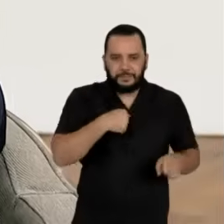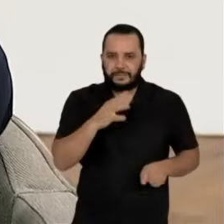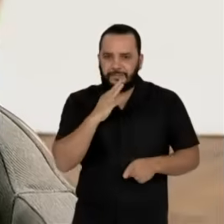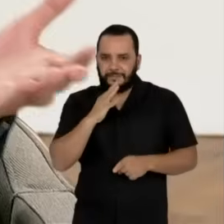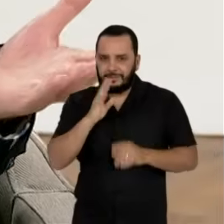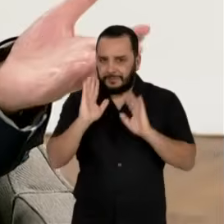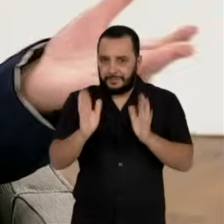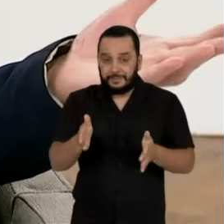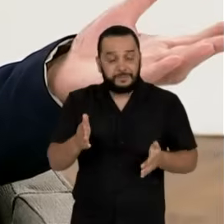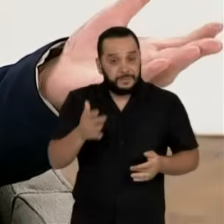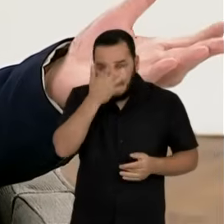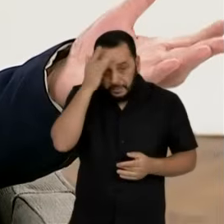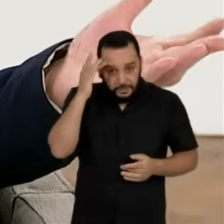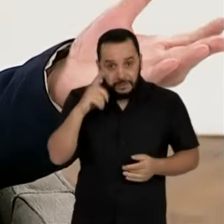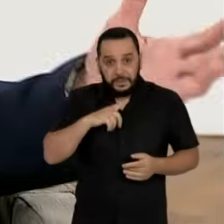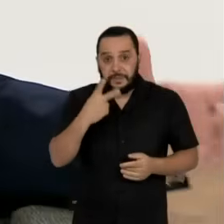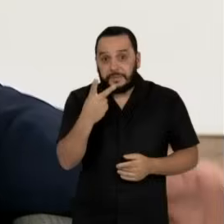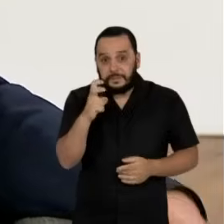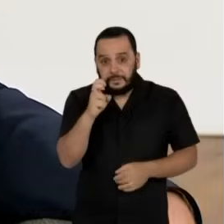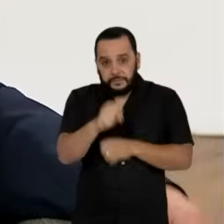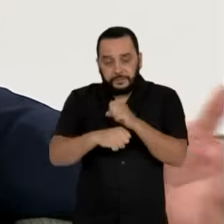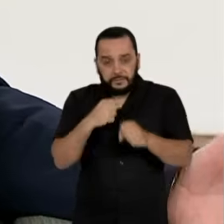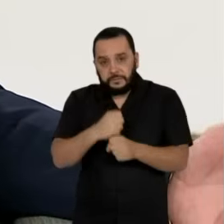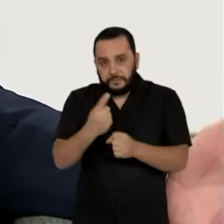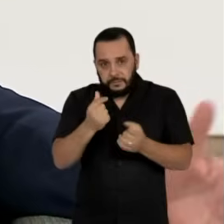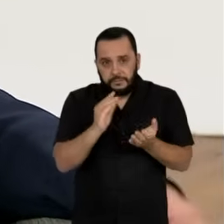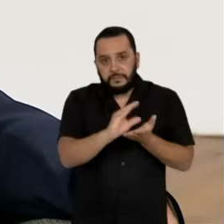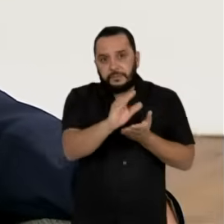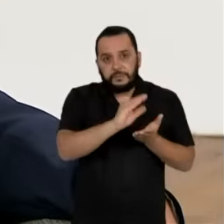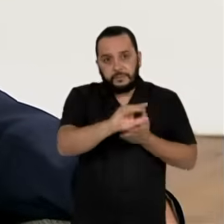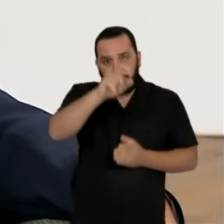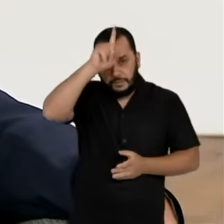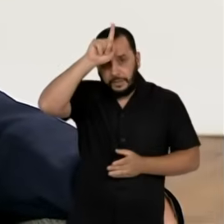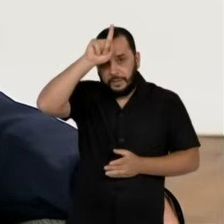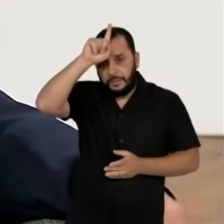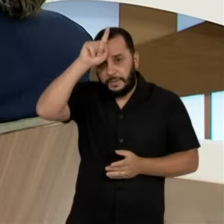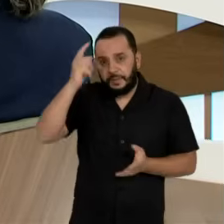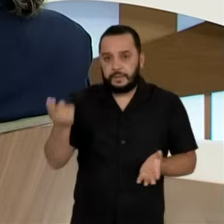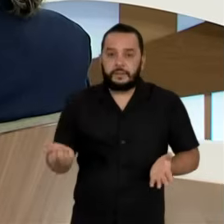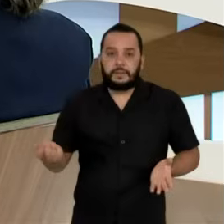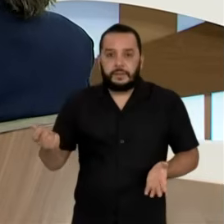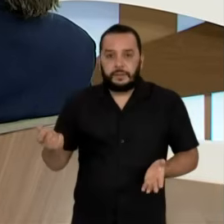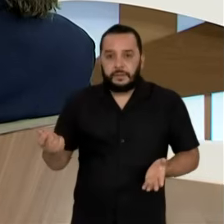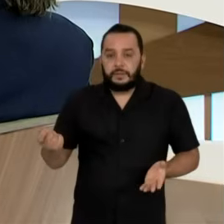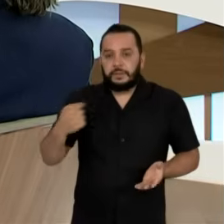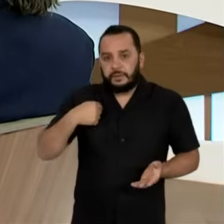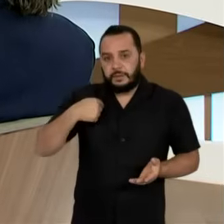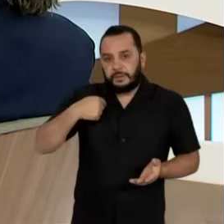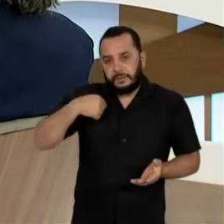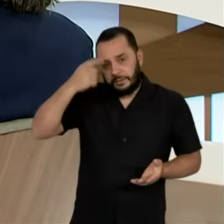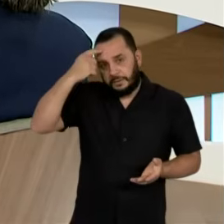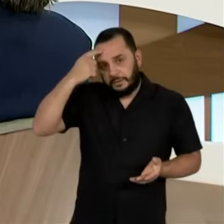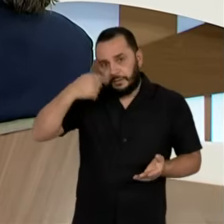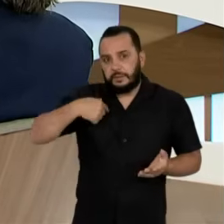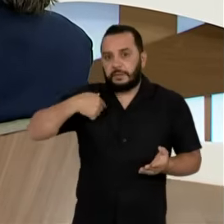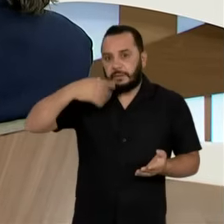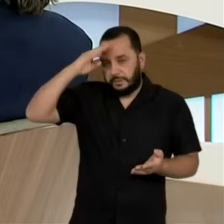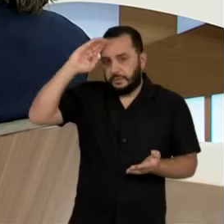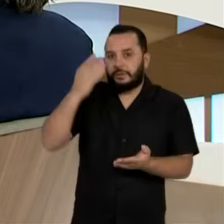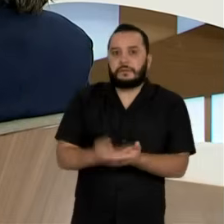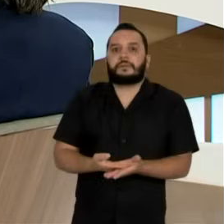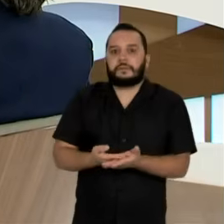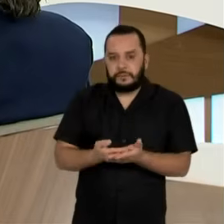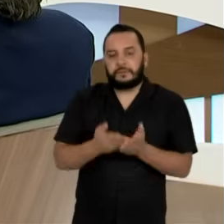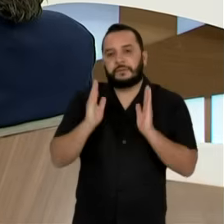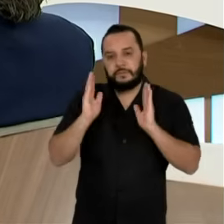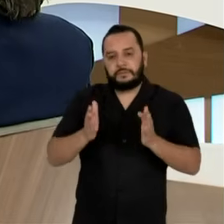que estão há 25 anos financiando a gente, né? São alemães, imagina se eles têm alguma dúvida da nossa lisura